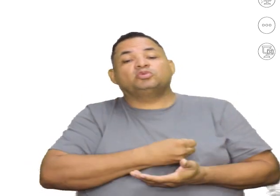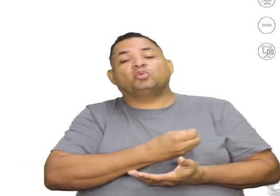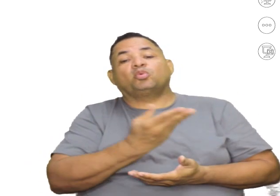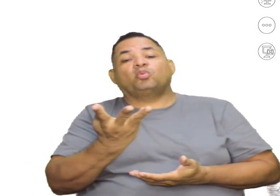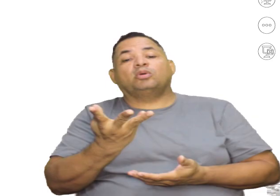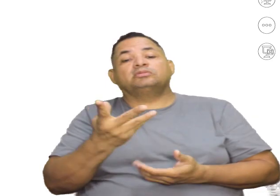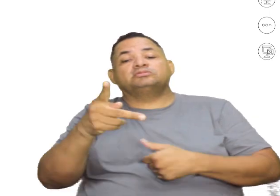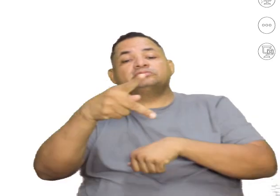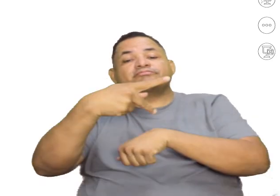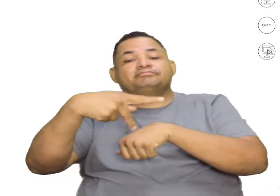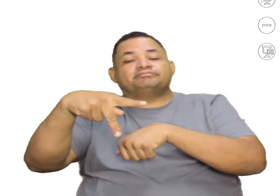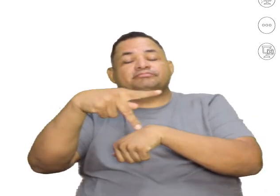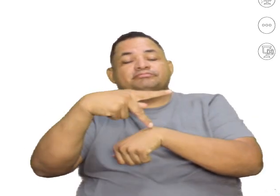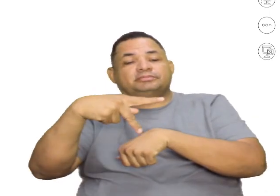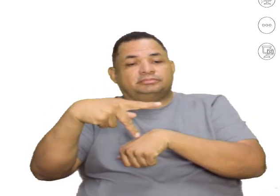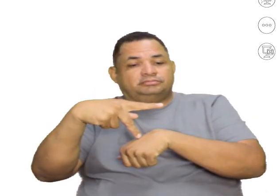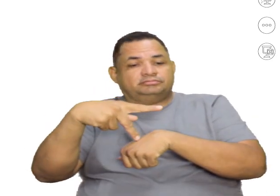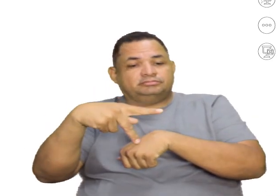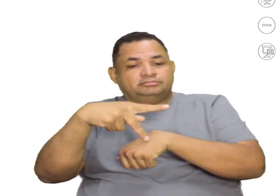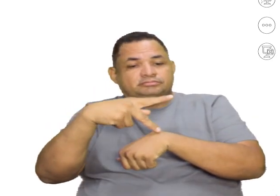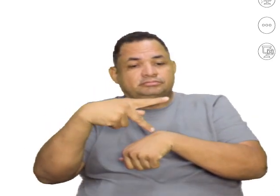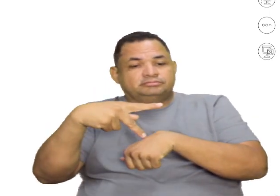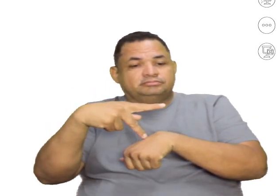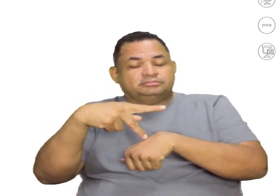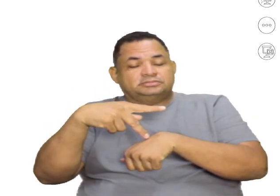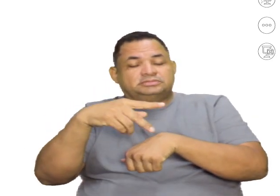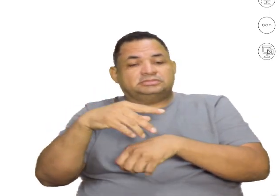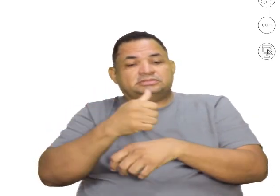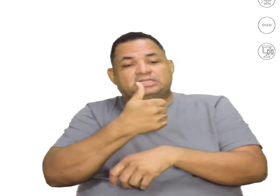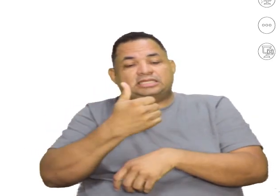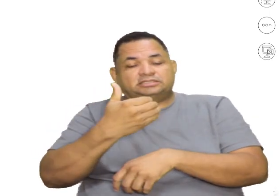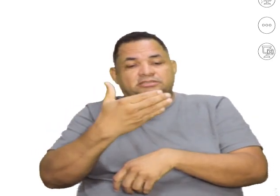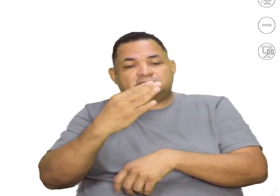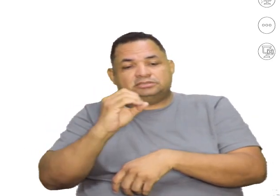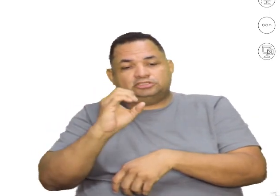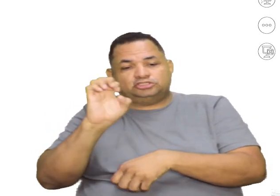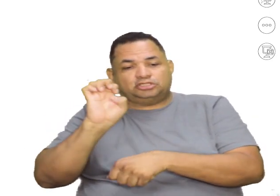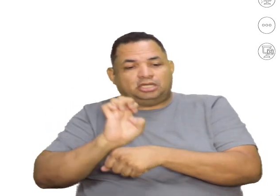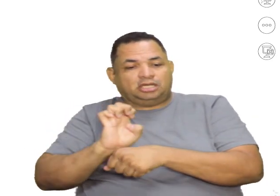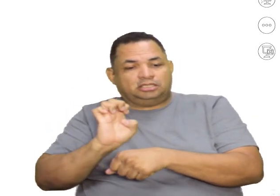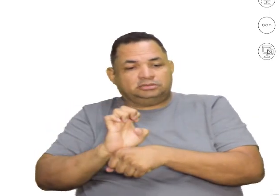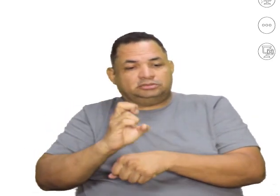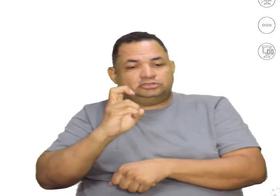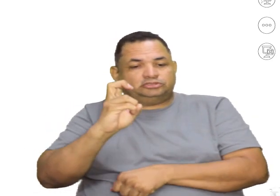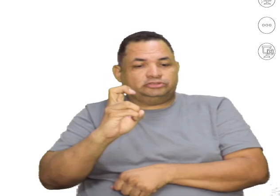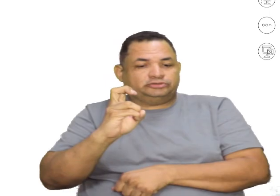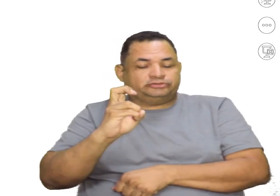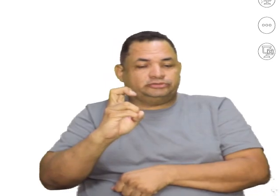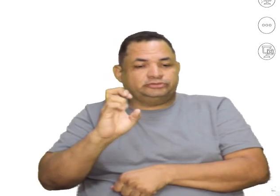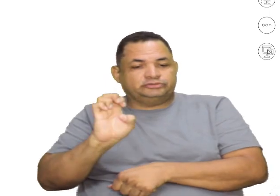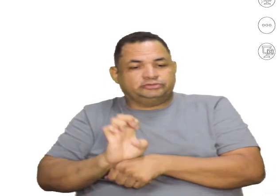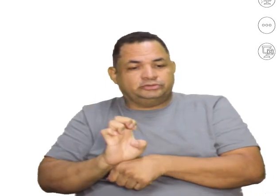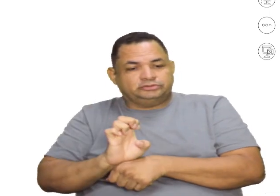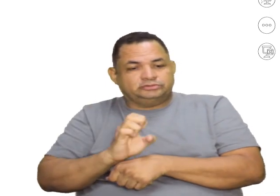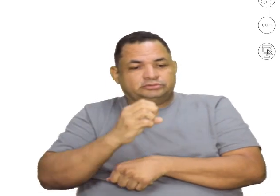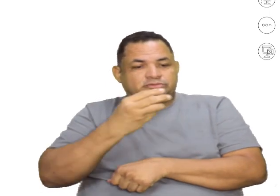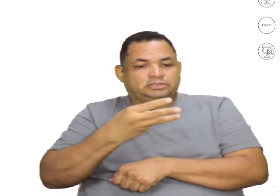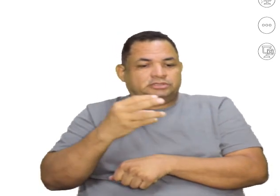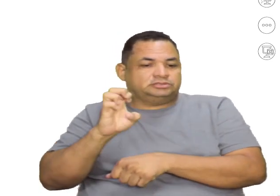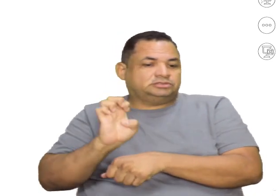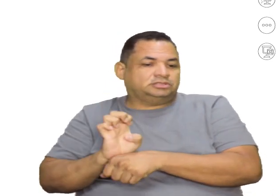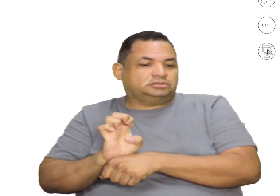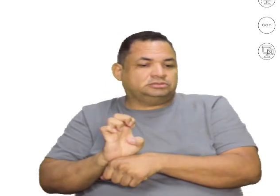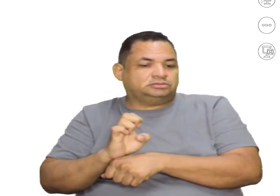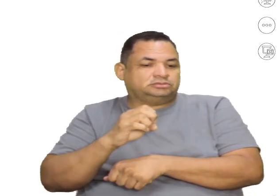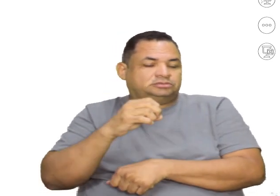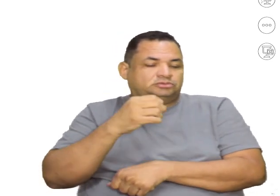quê? 10 estados, 5 estados, 3 estados, 2